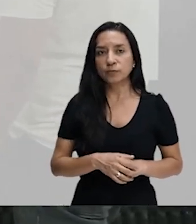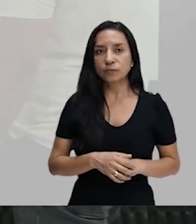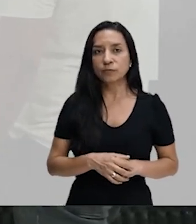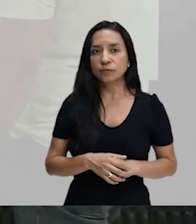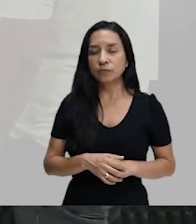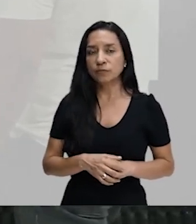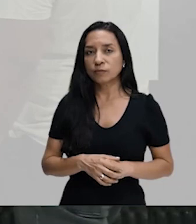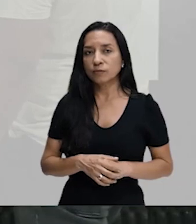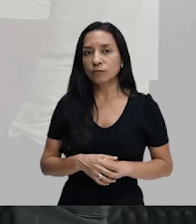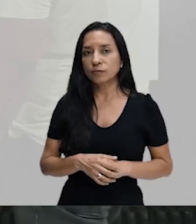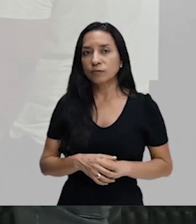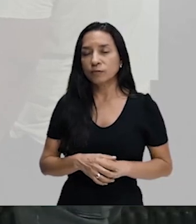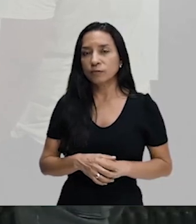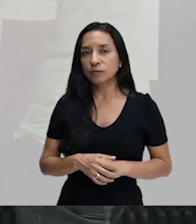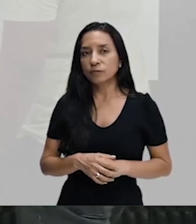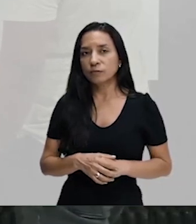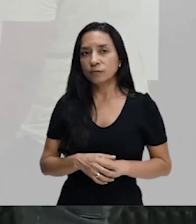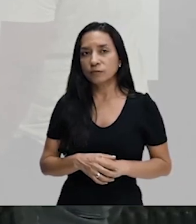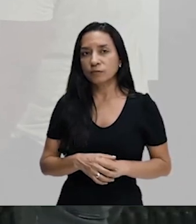é igual